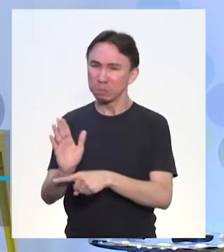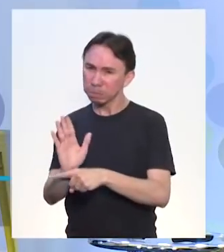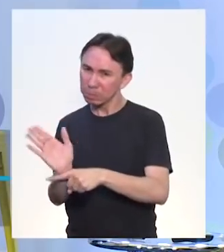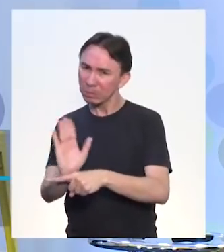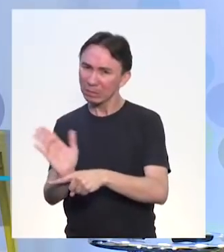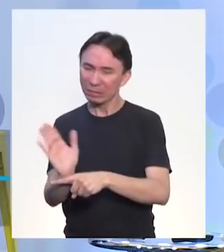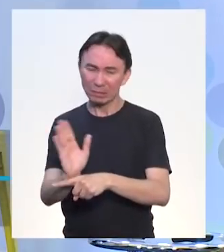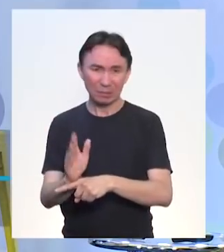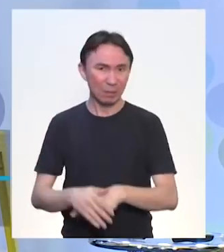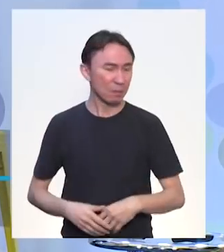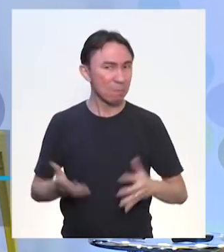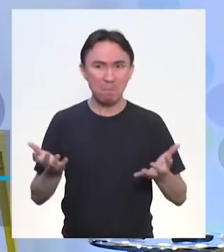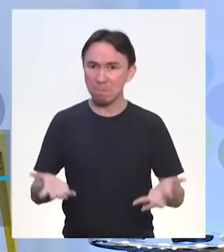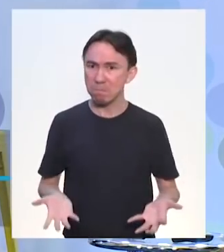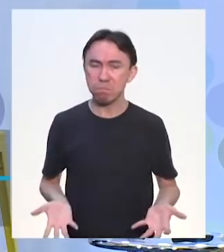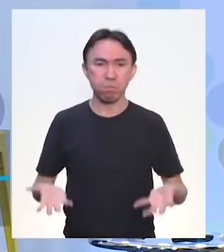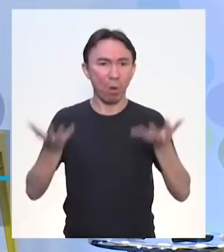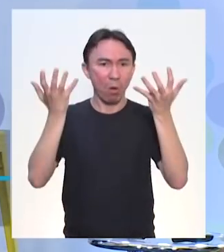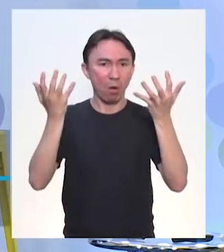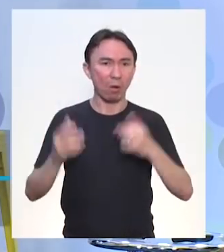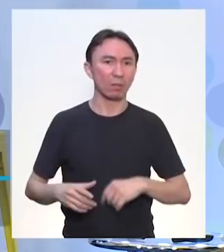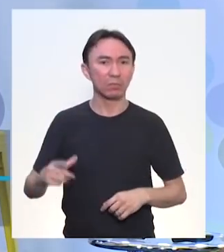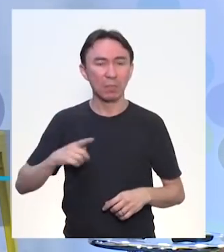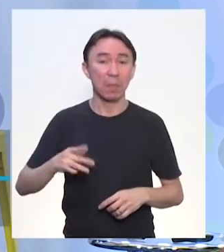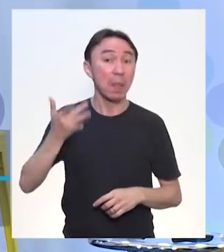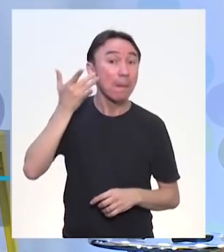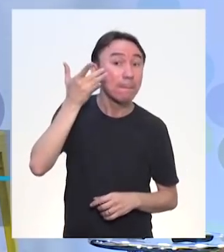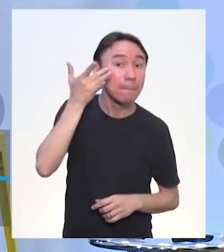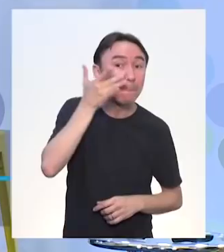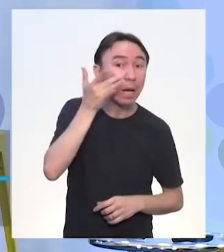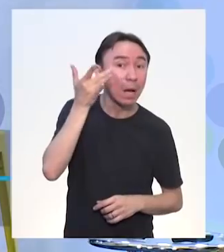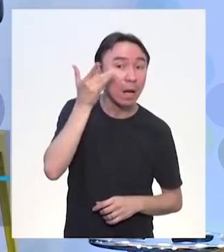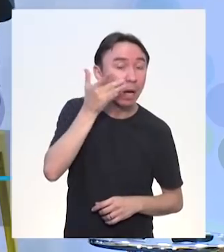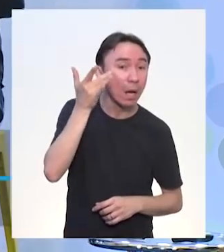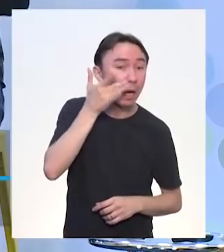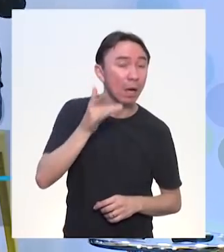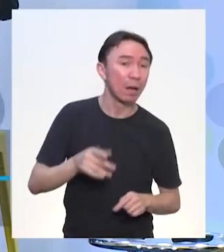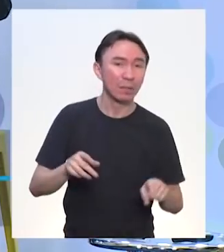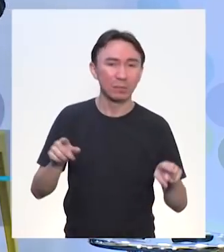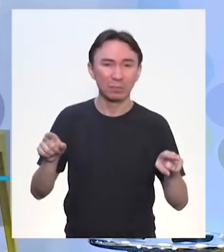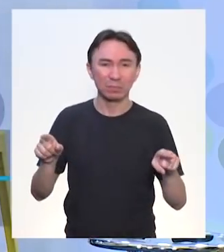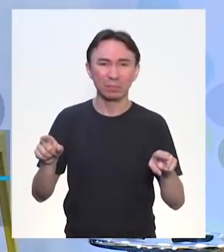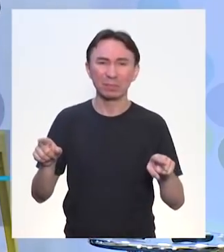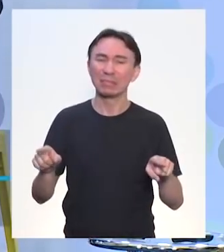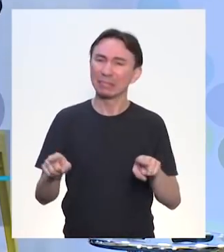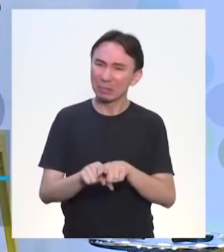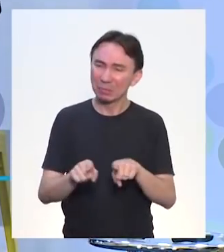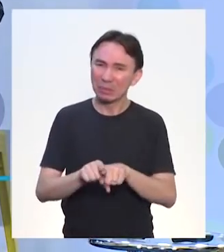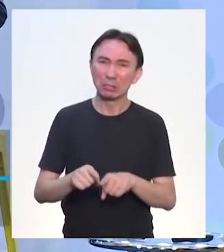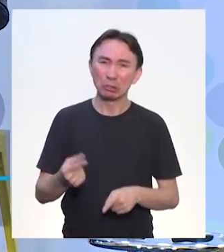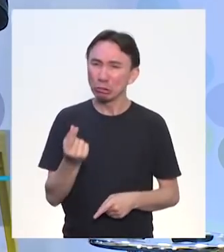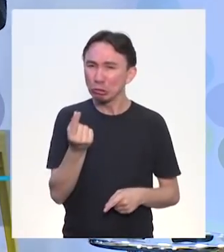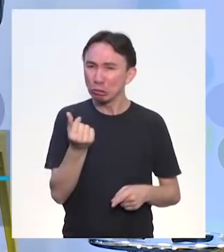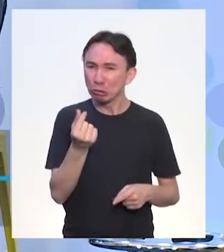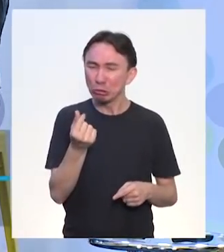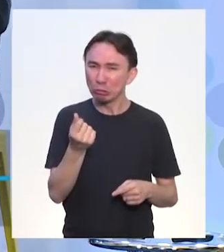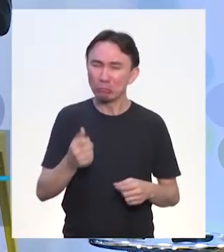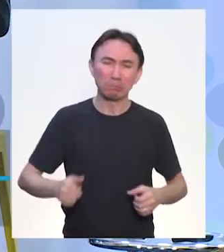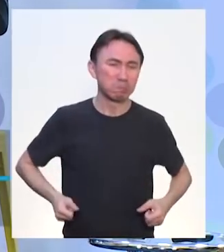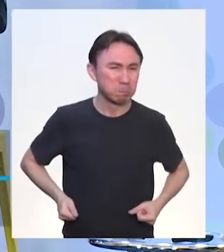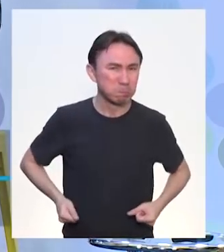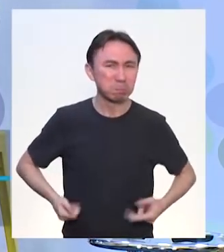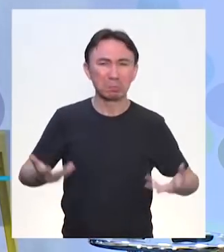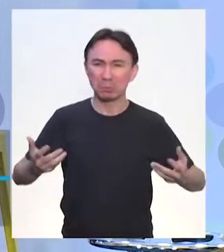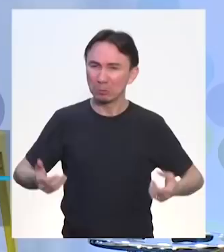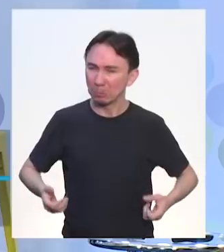estética expressionista, um filme que gastou muito dinheiro, fez muito sucesso,